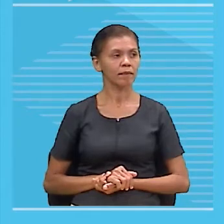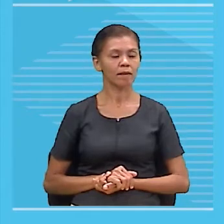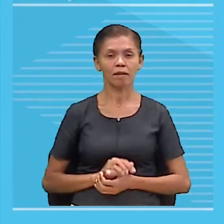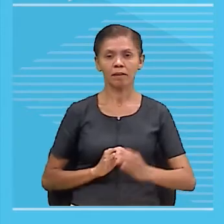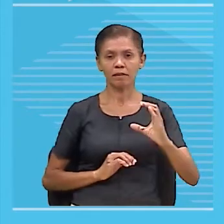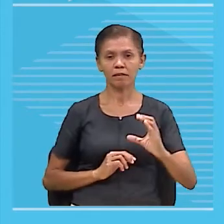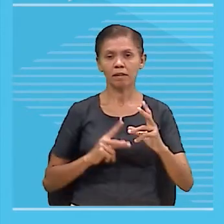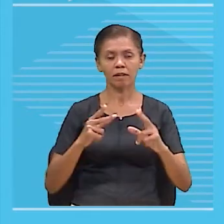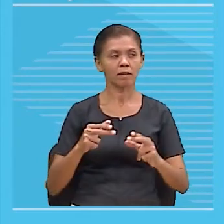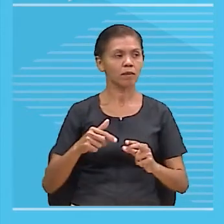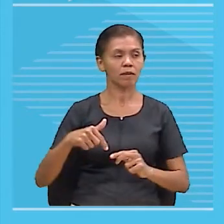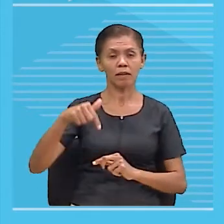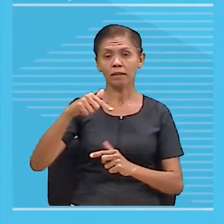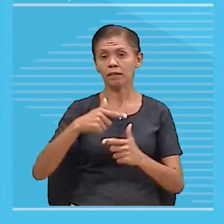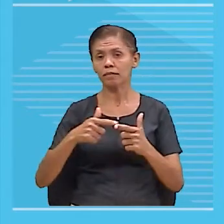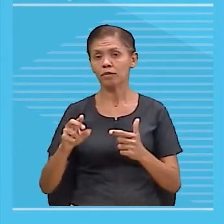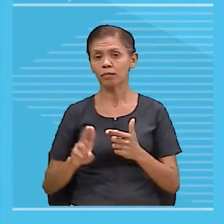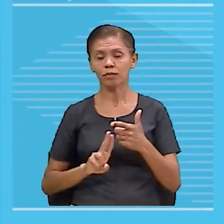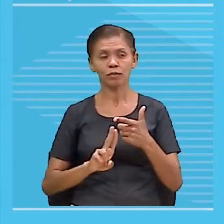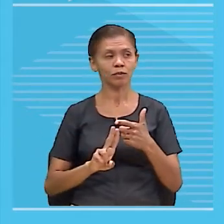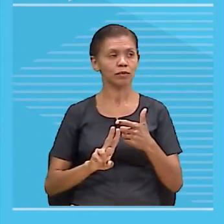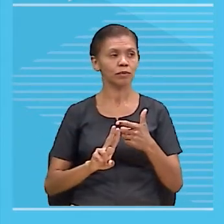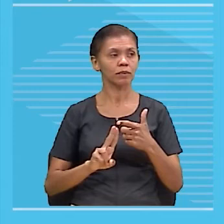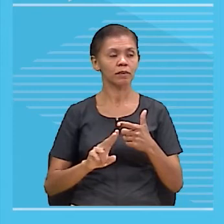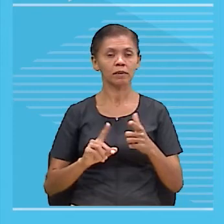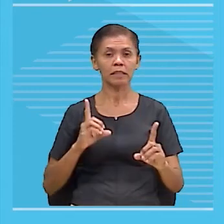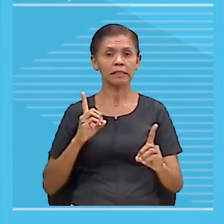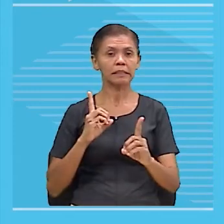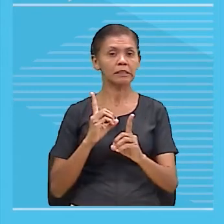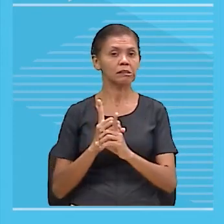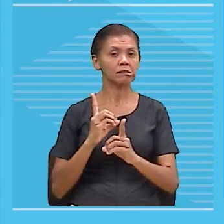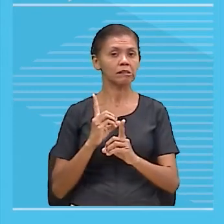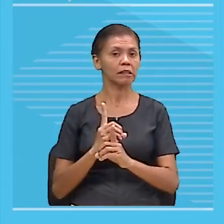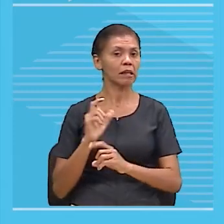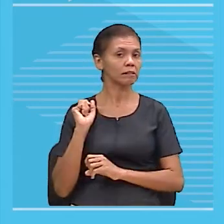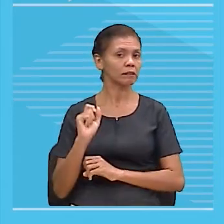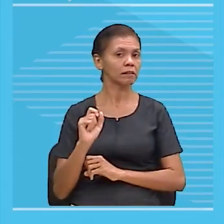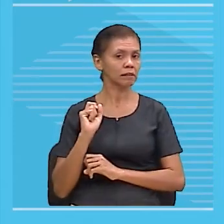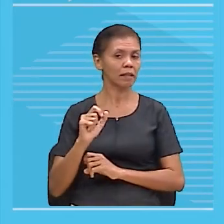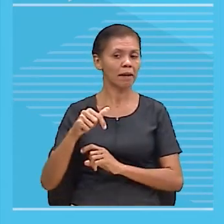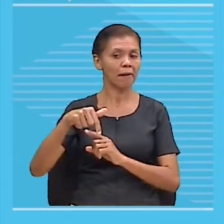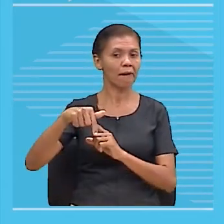a DDP U. Eu quero achar a quantidade de carga, né? Então, eu substituo os dados.